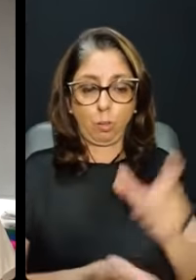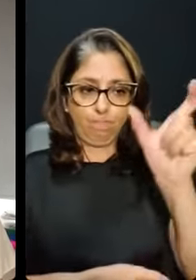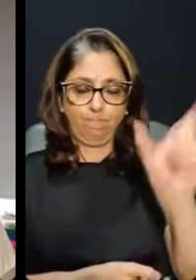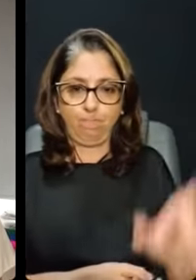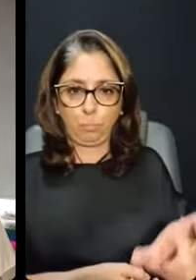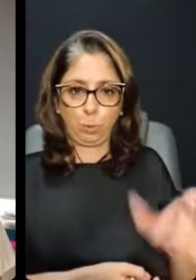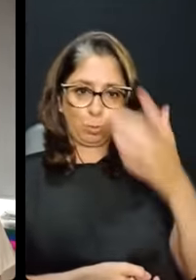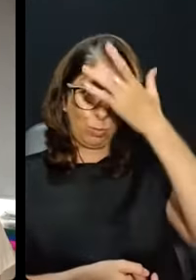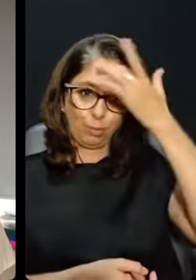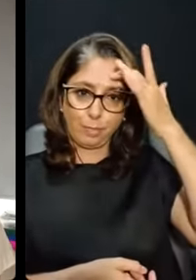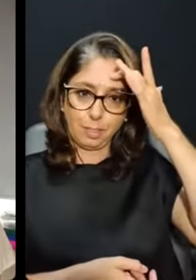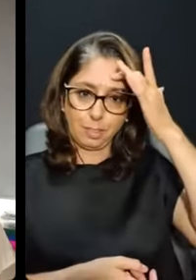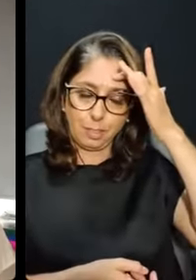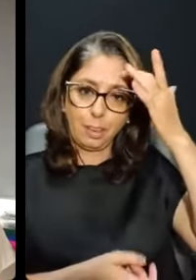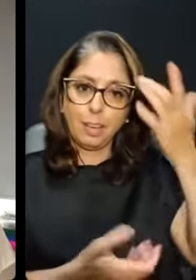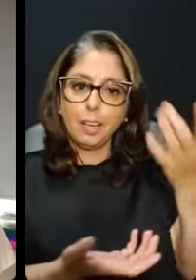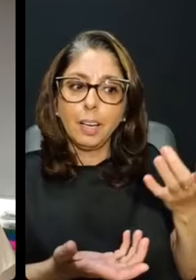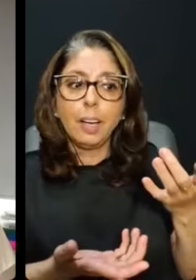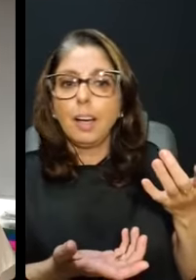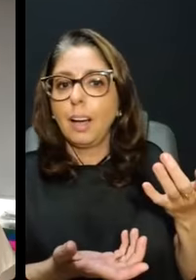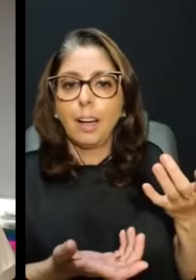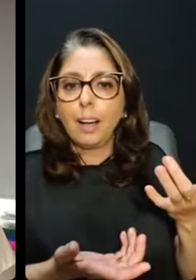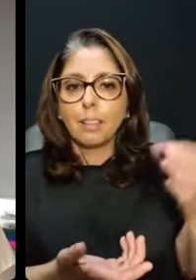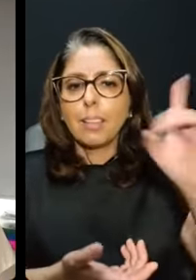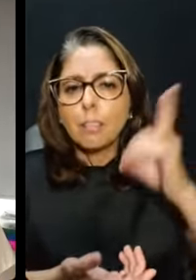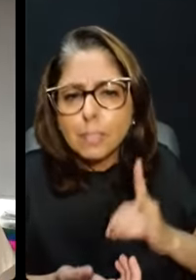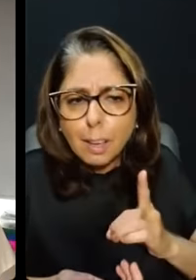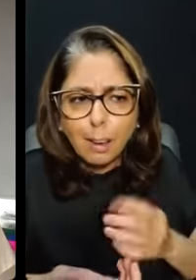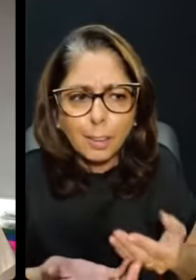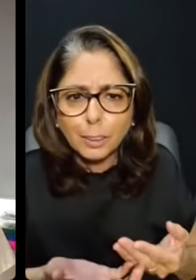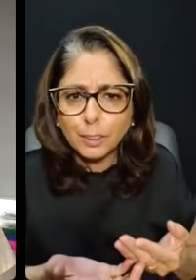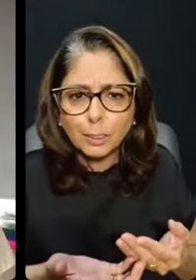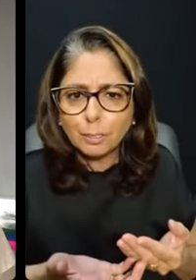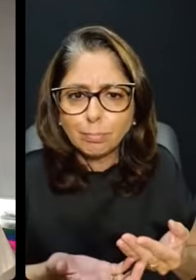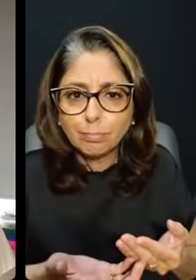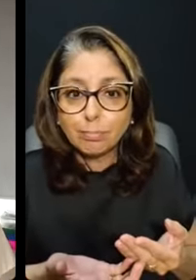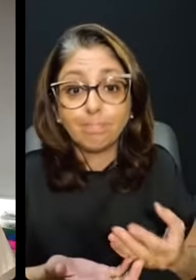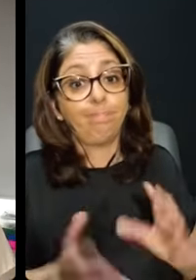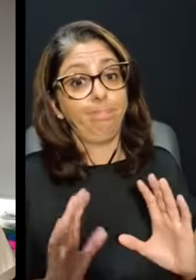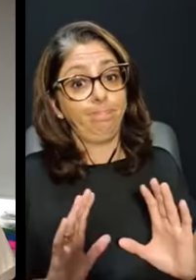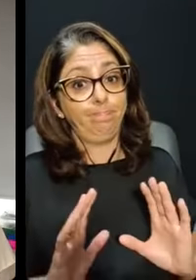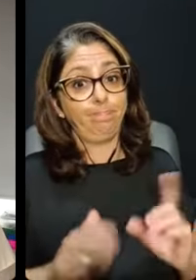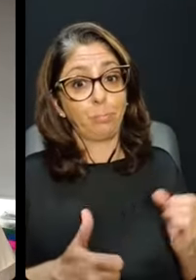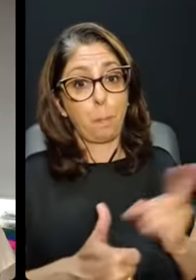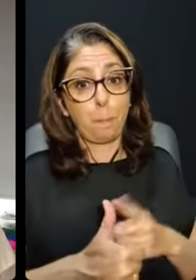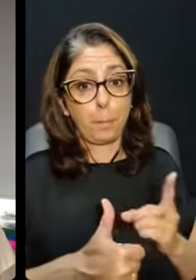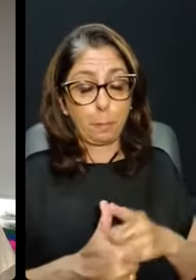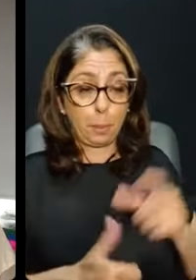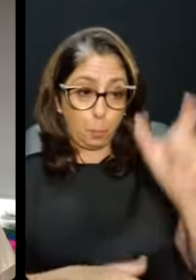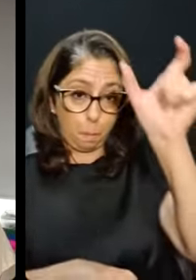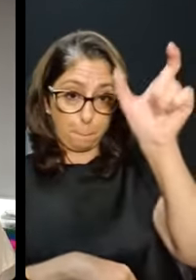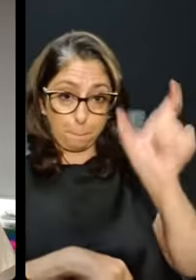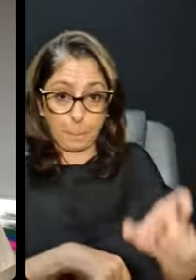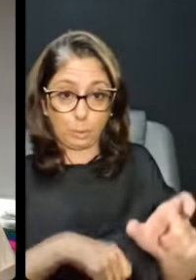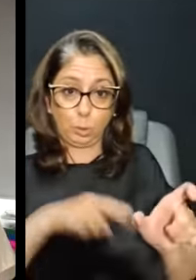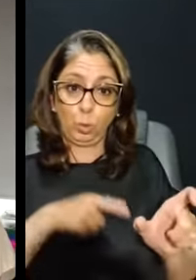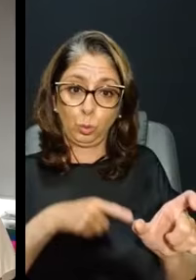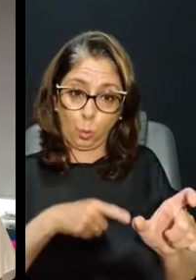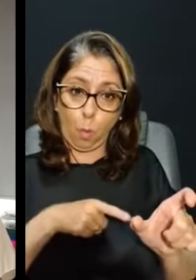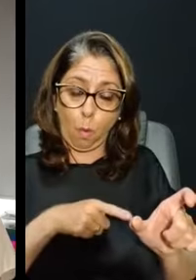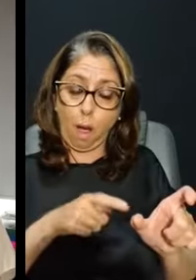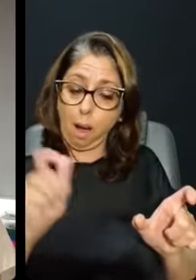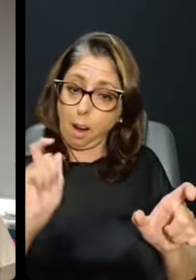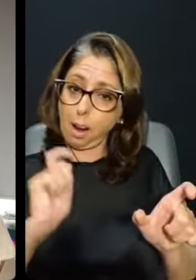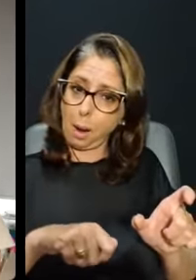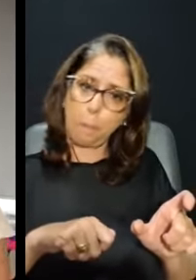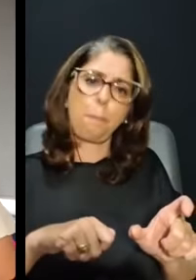diminuído o máximo possível através de capacitações, sensibilizações, onde a pessoa começa a enxergar a